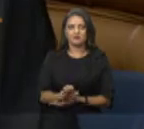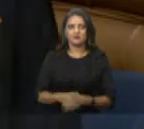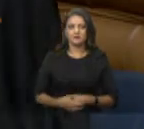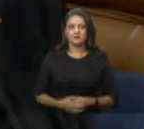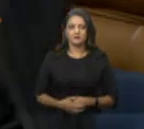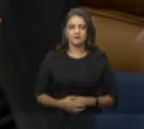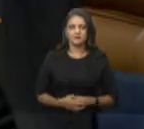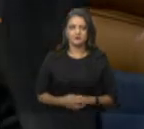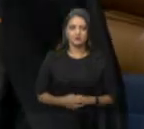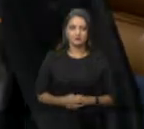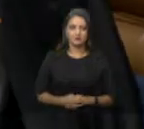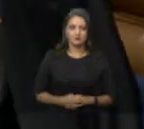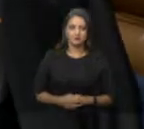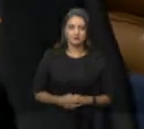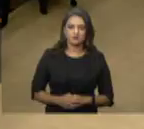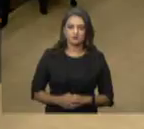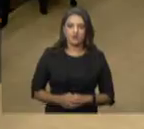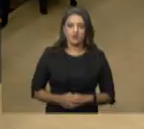Plenário